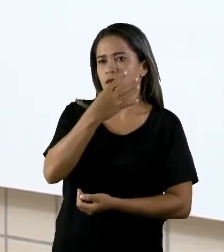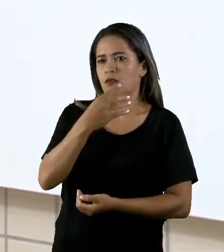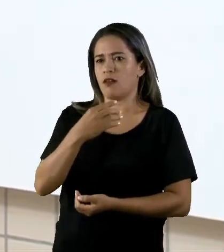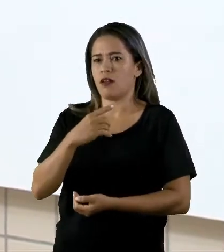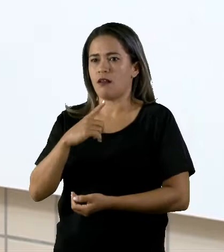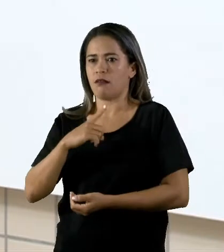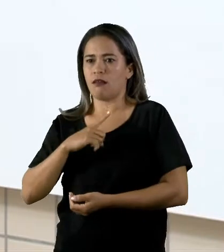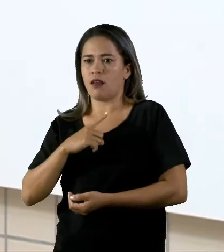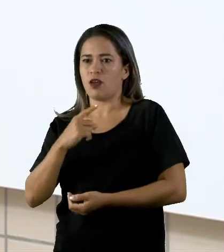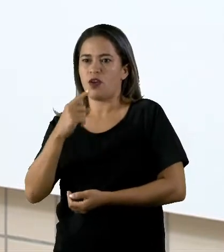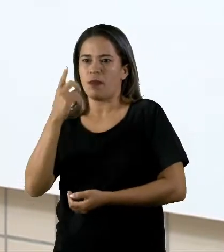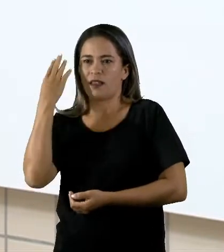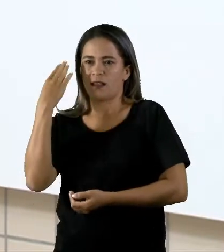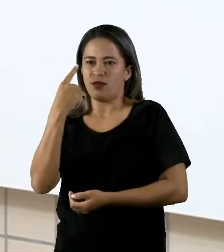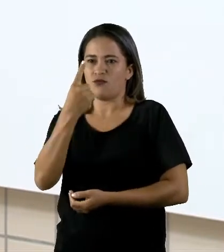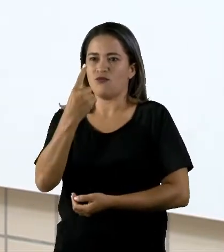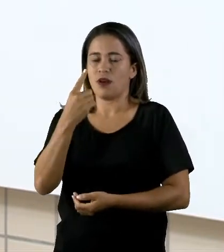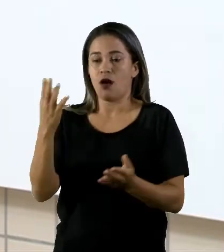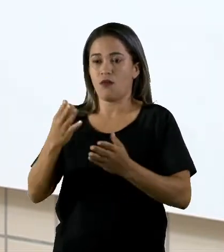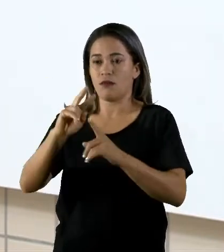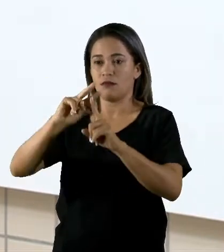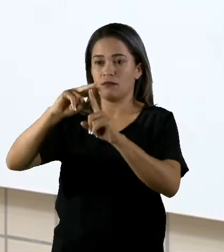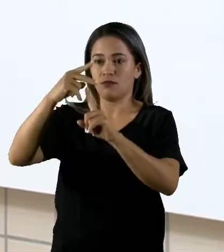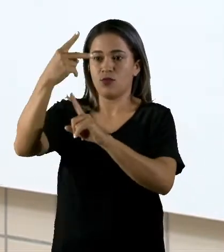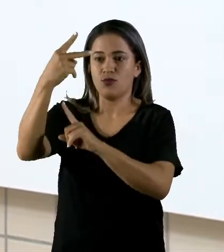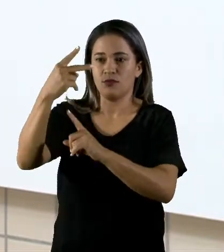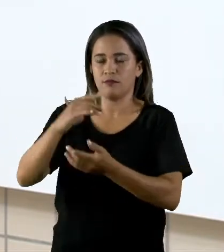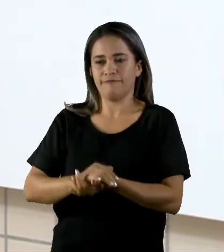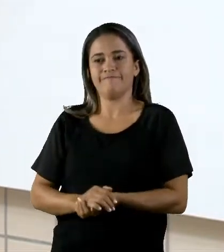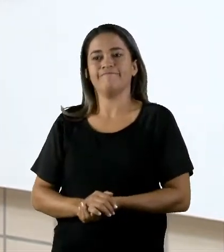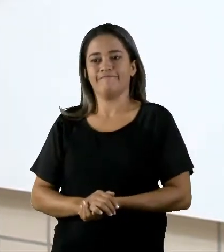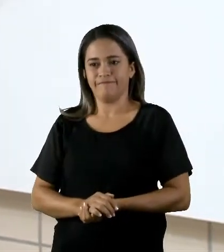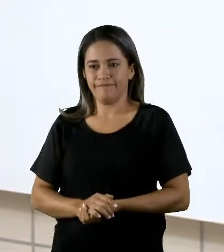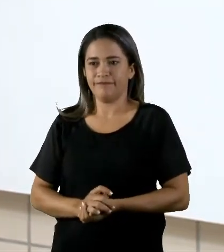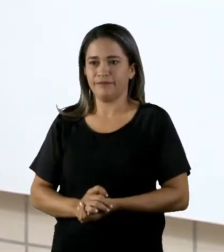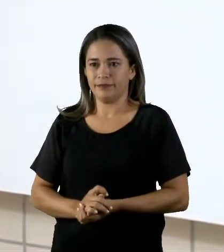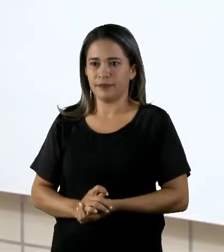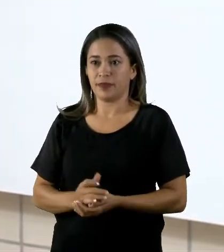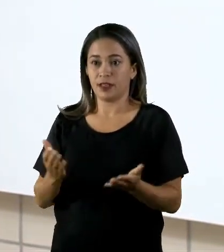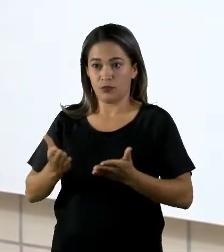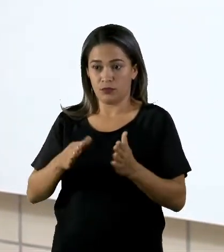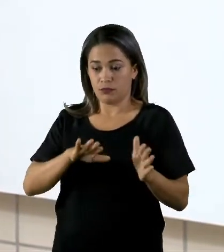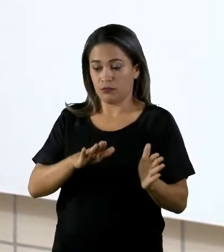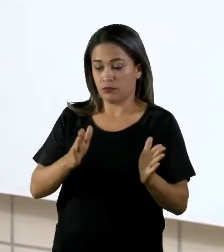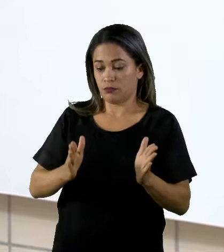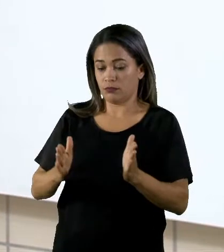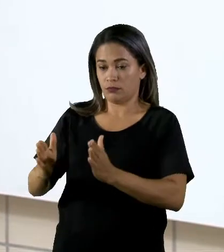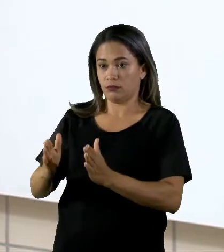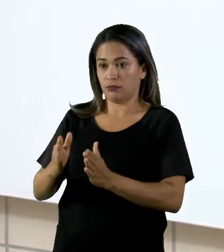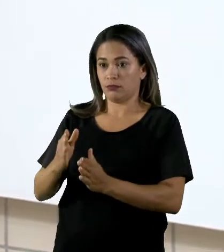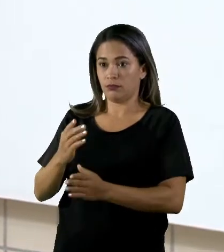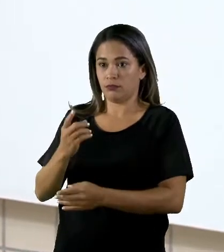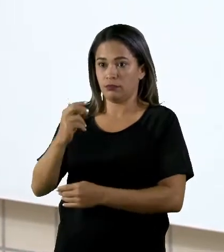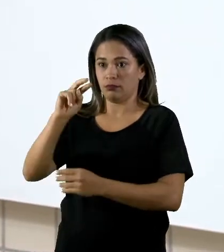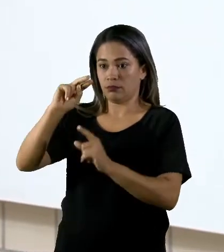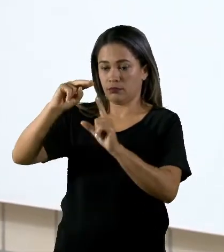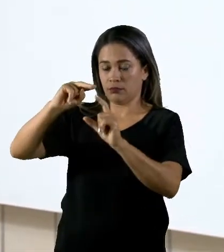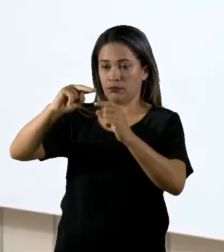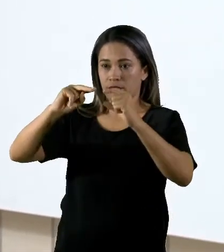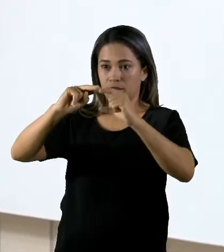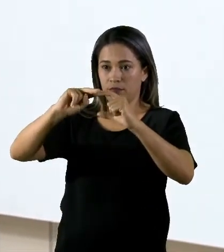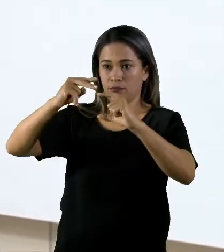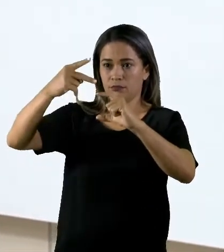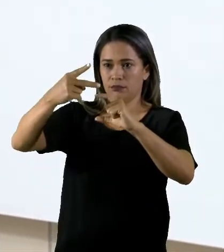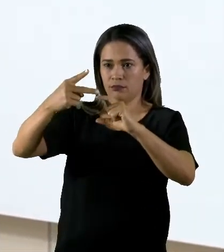Significa que ela foi elevada ao quadrado 2 vezes. Ou seja, eu vou separar um desses quadrados e substituir pelo